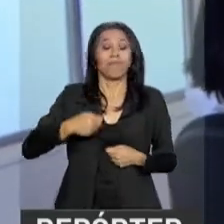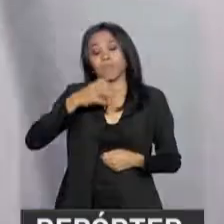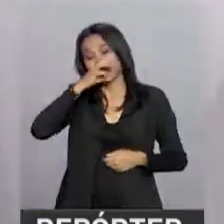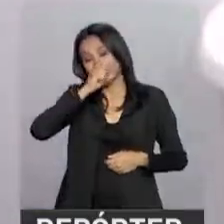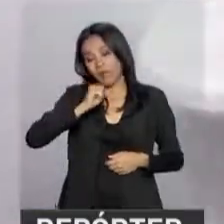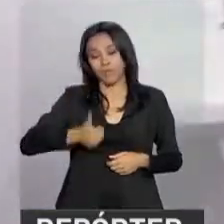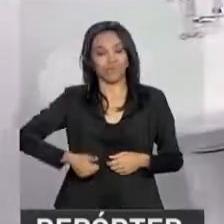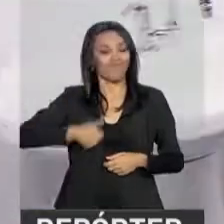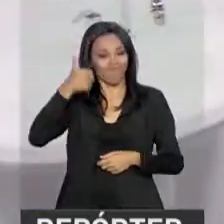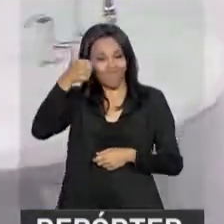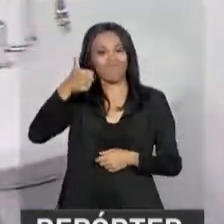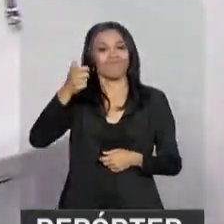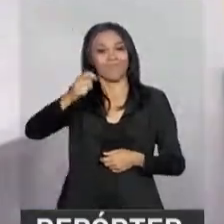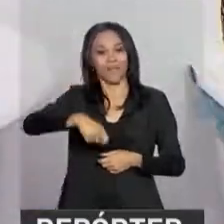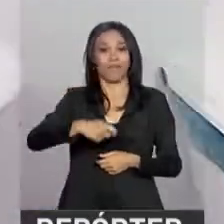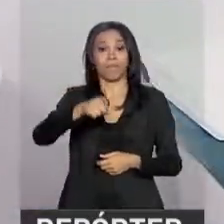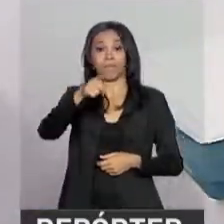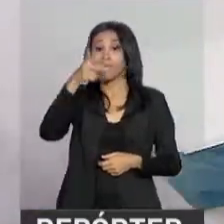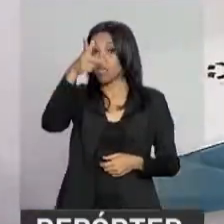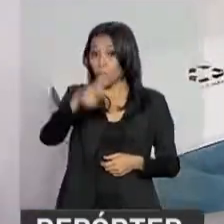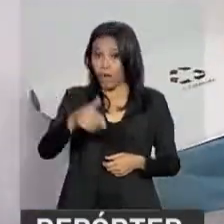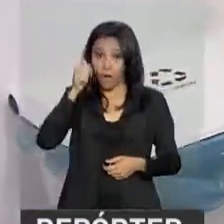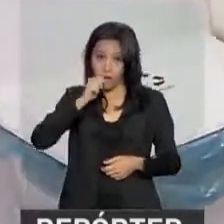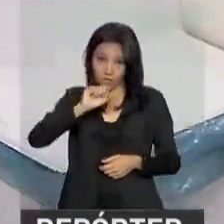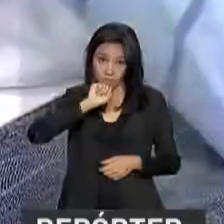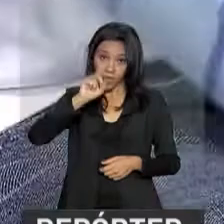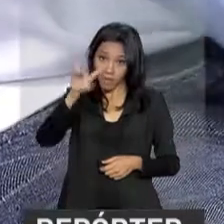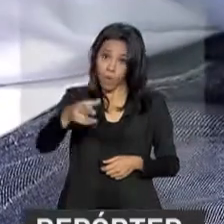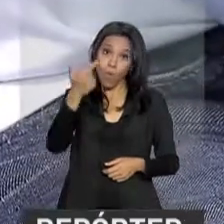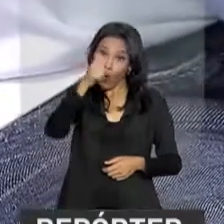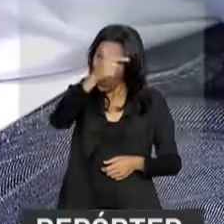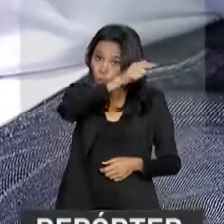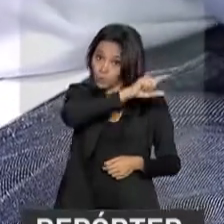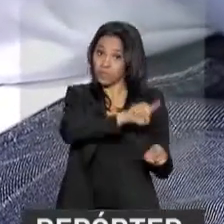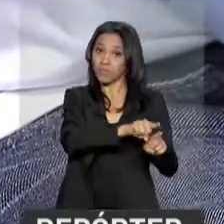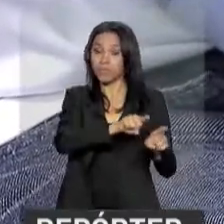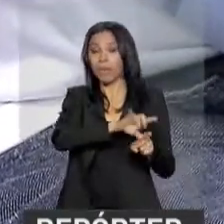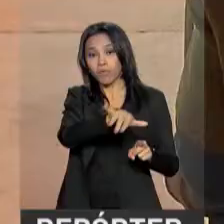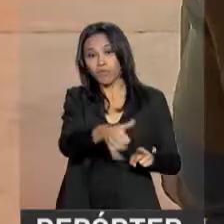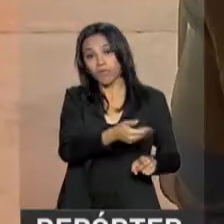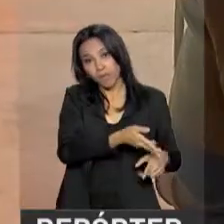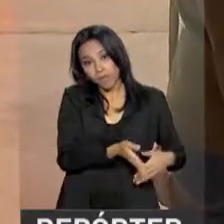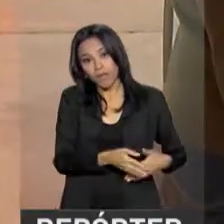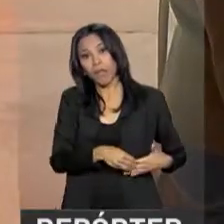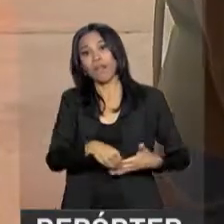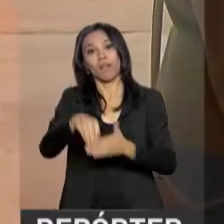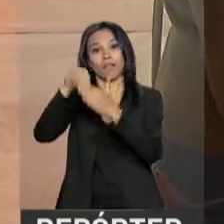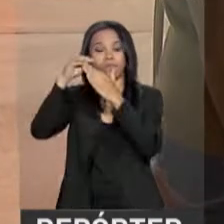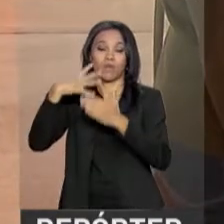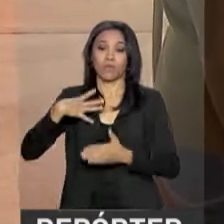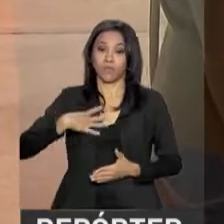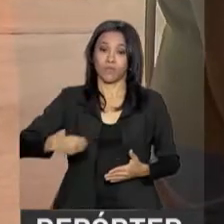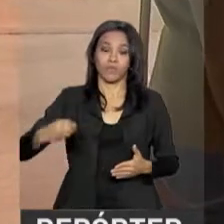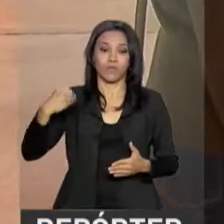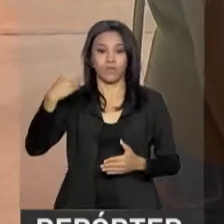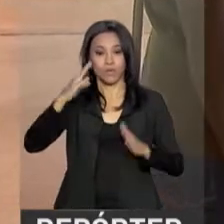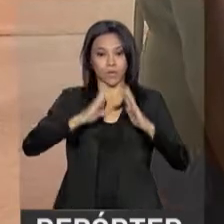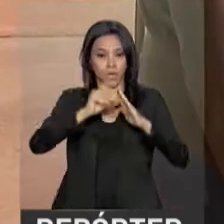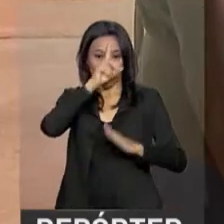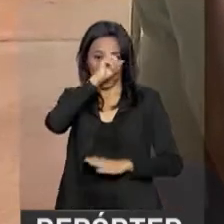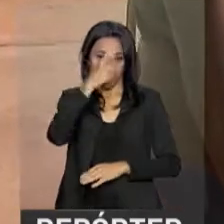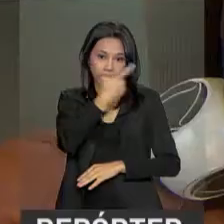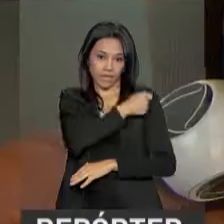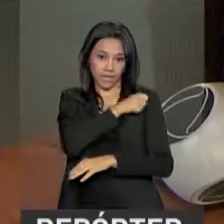maravilha. Assim como Jéssica, muitos pais aproveitaram o dia para vacinar os filhos. Sara, de apenas 4 anos,